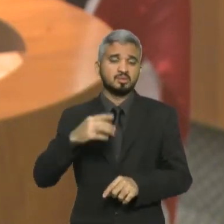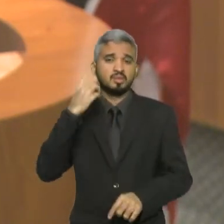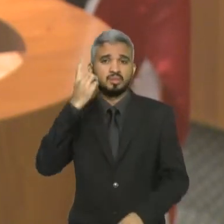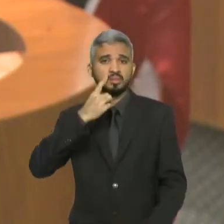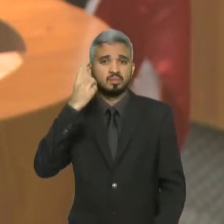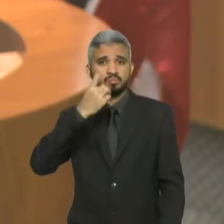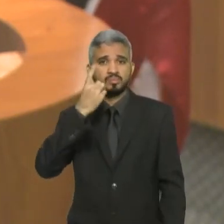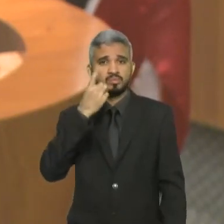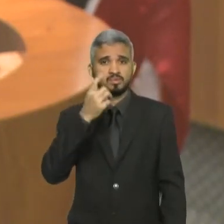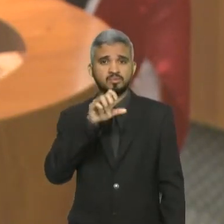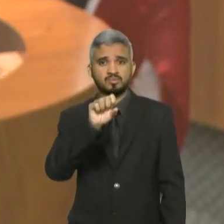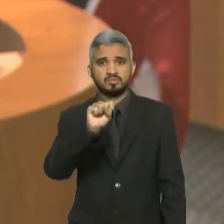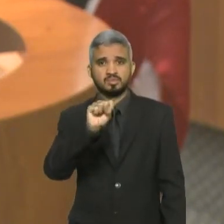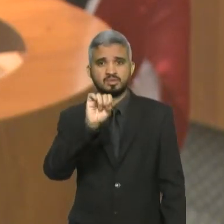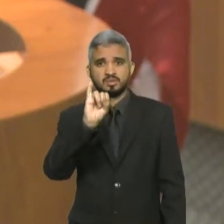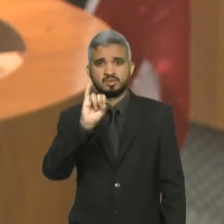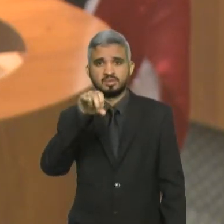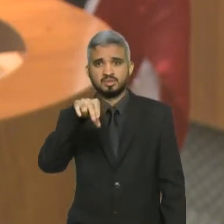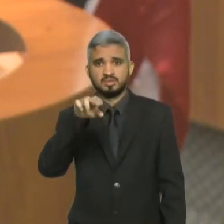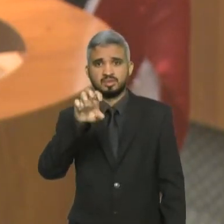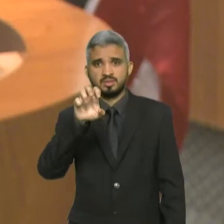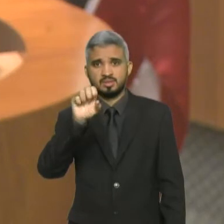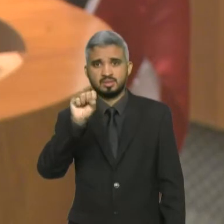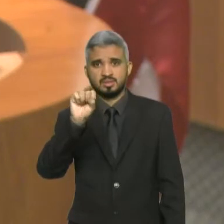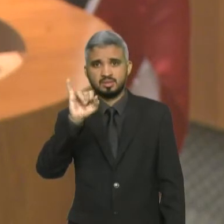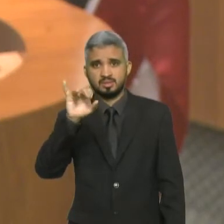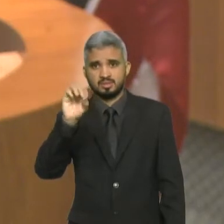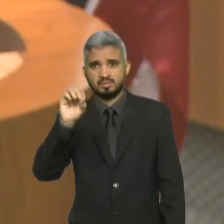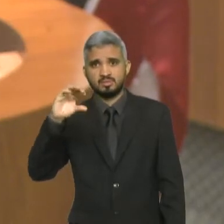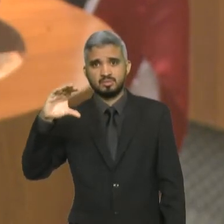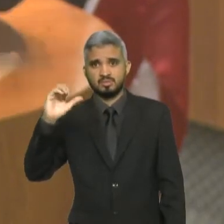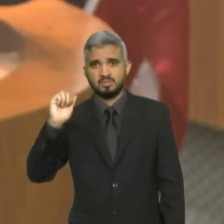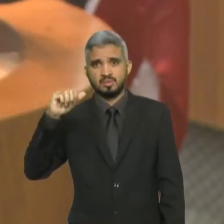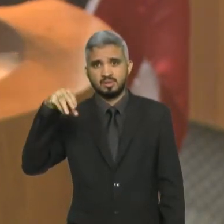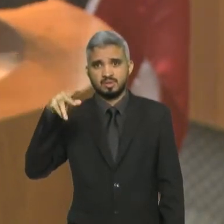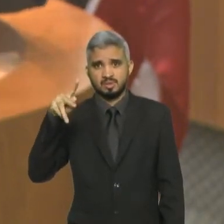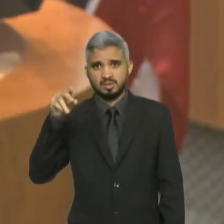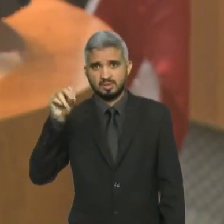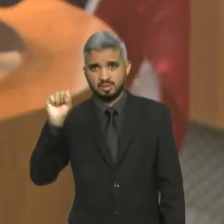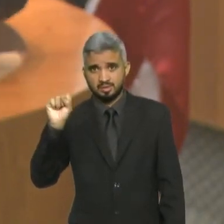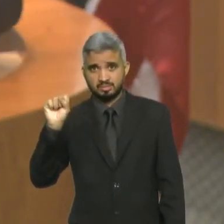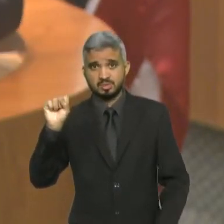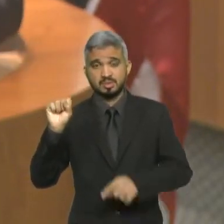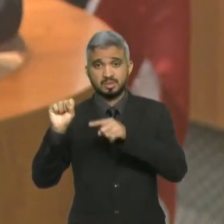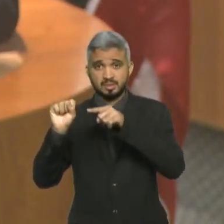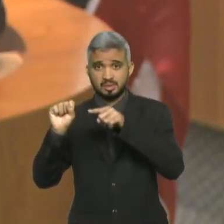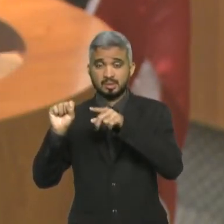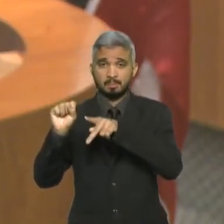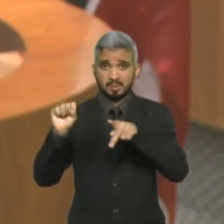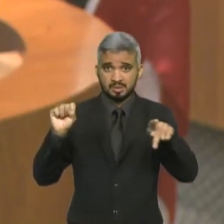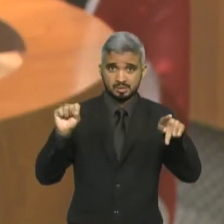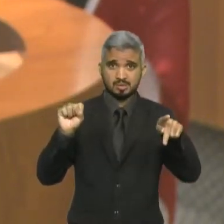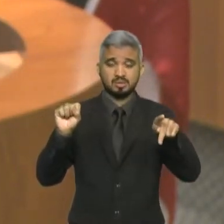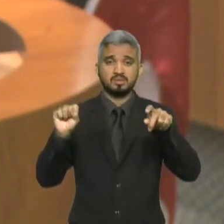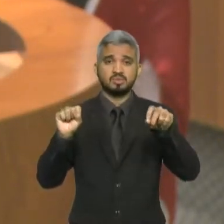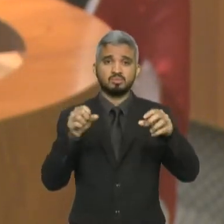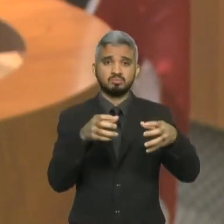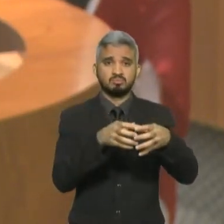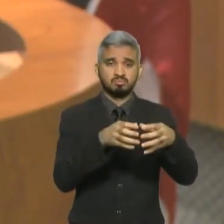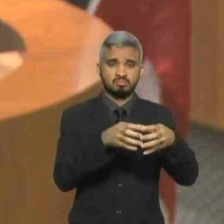Campos, que é presidente do Parlamento Amazônico, que, dentre outras agendas no Maranhão, cumpriu